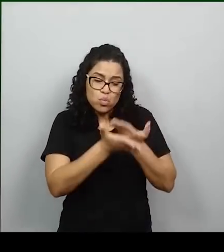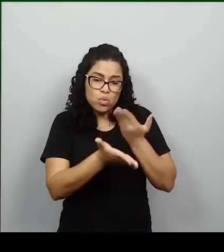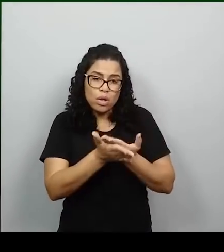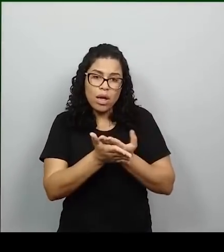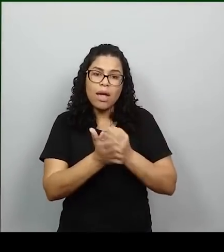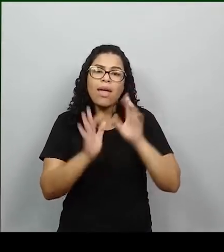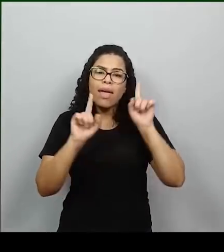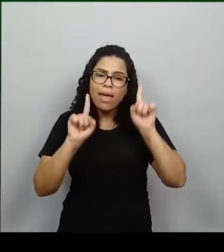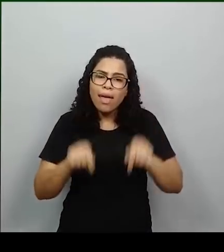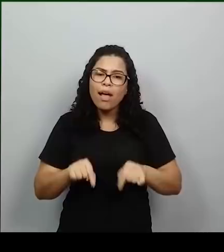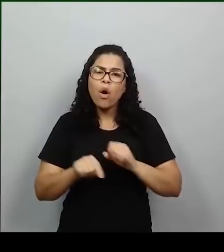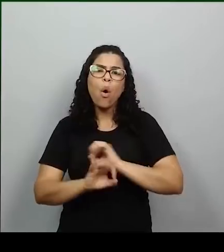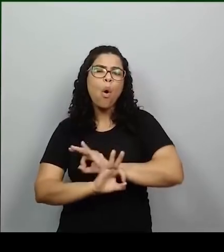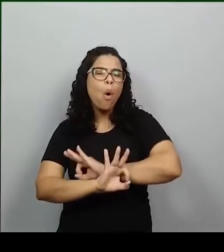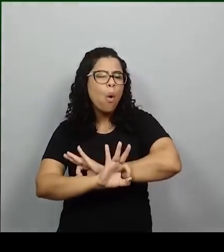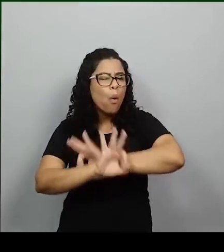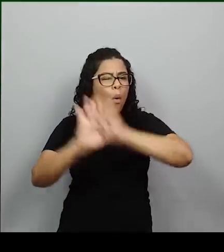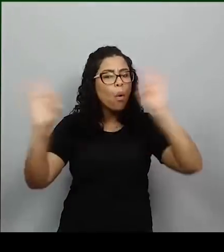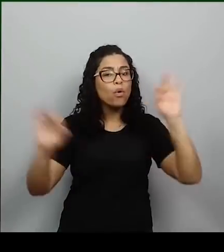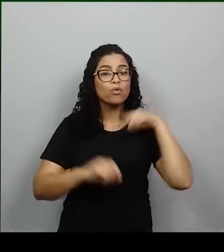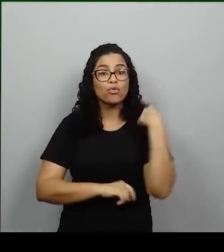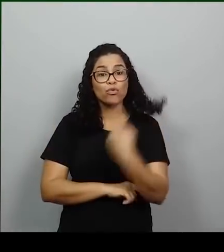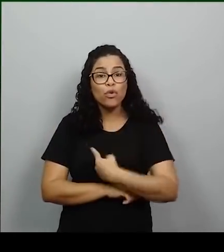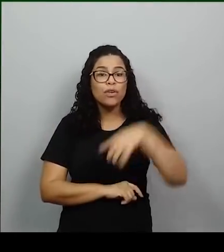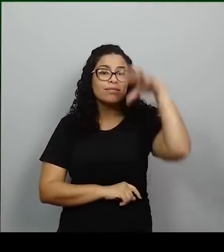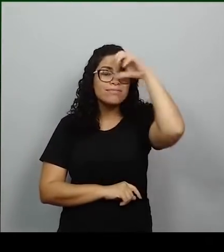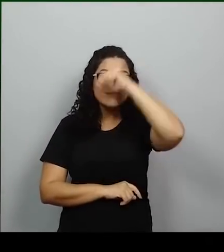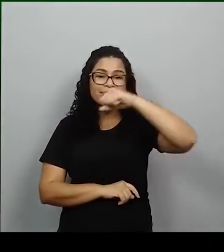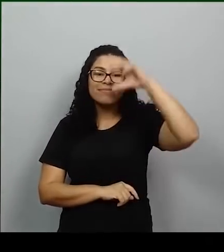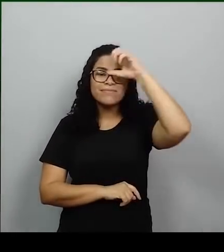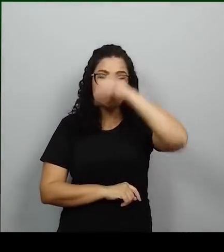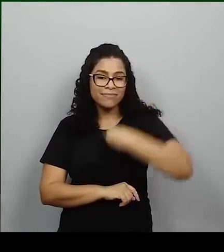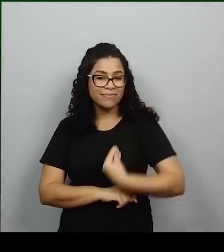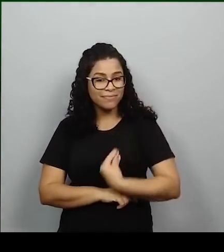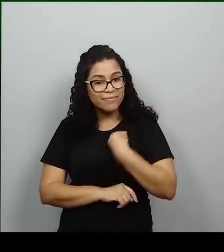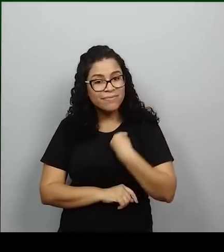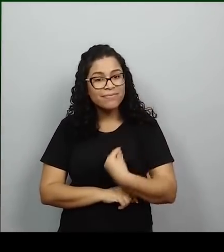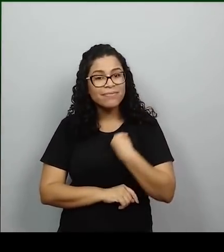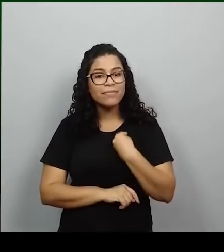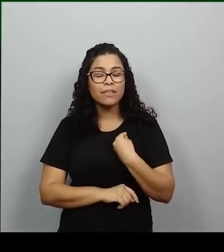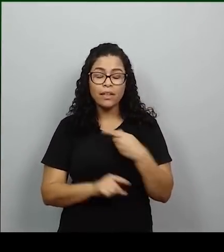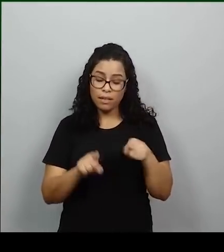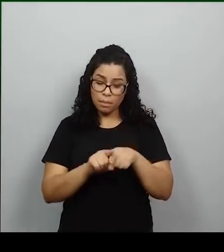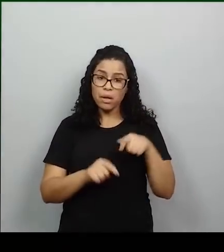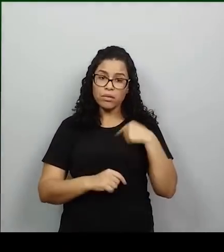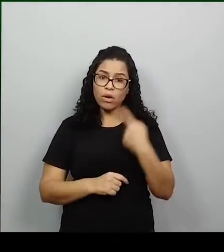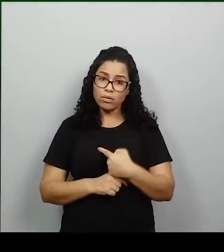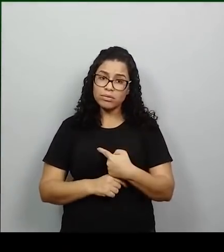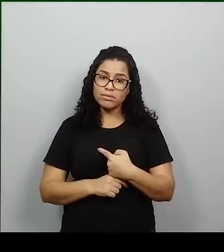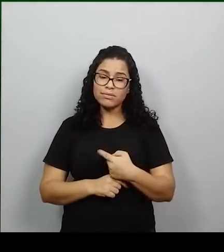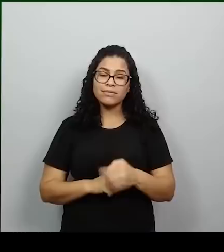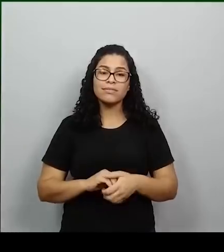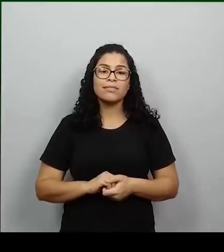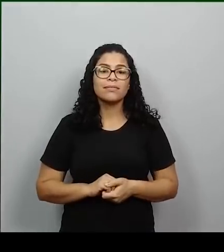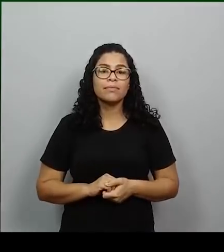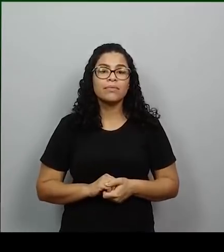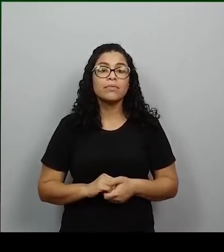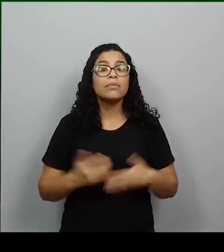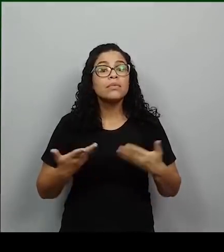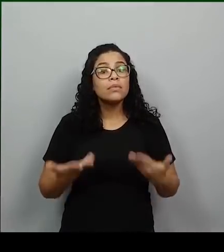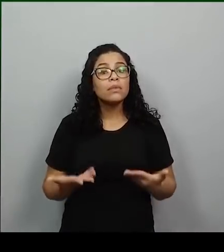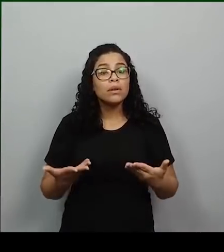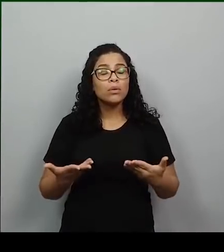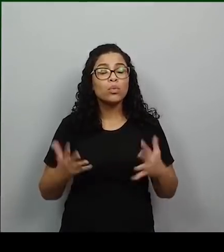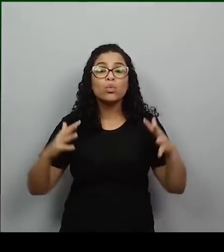algo fantástico, né? Nós aprendemos muito sobre os outros seres vivos e até sobre a gente mesmo, né? Então, todos